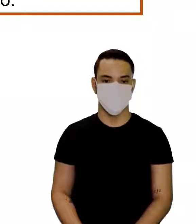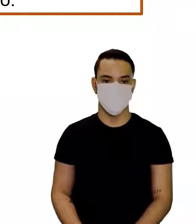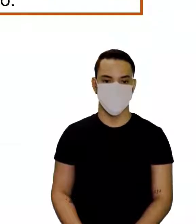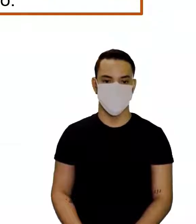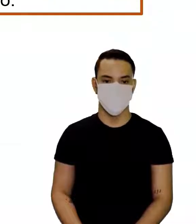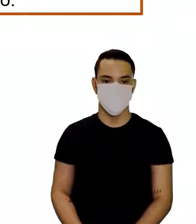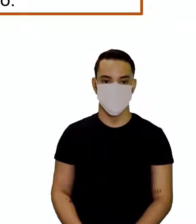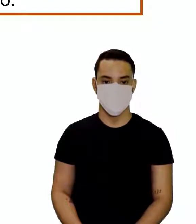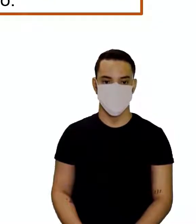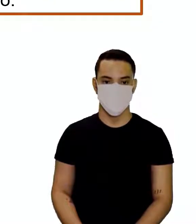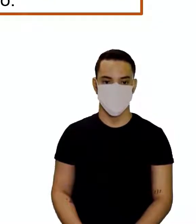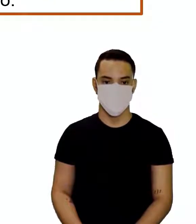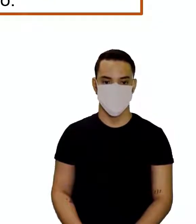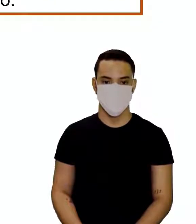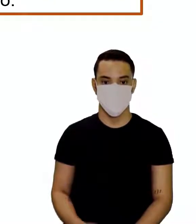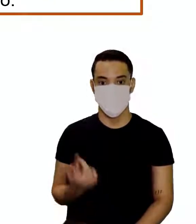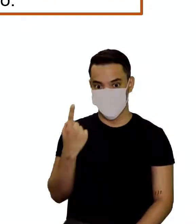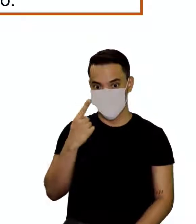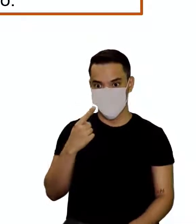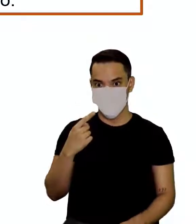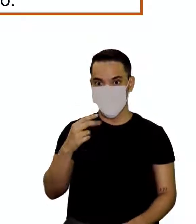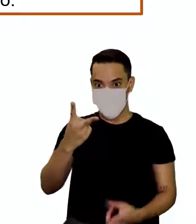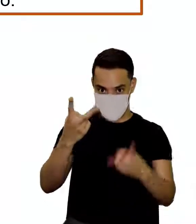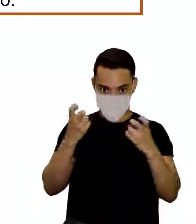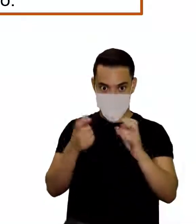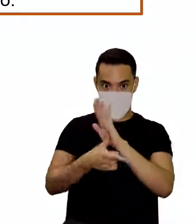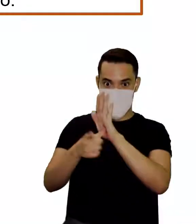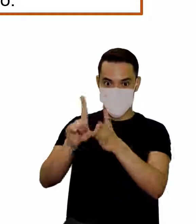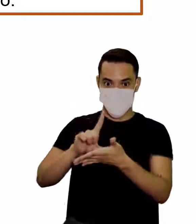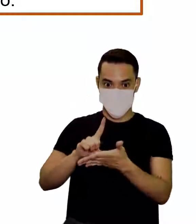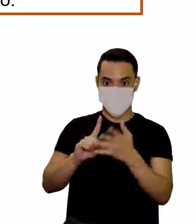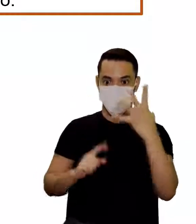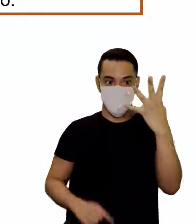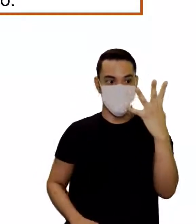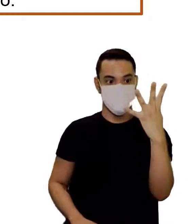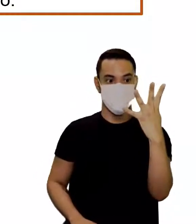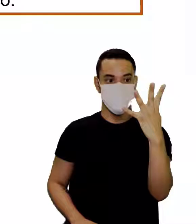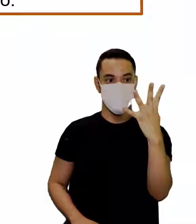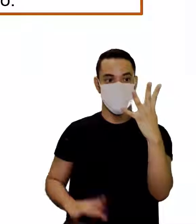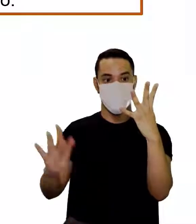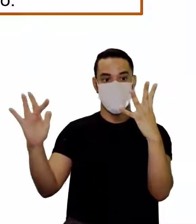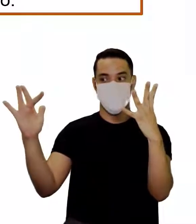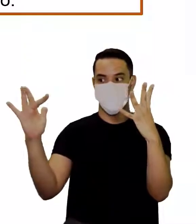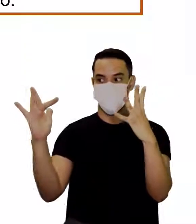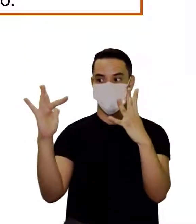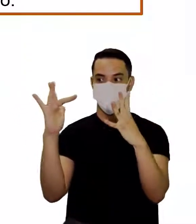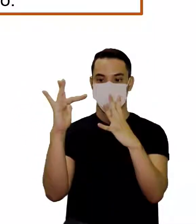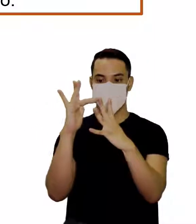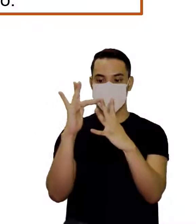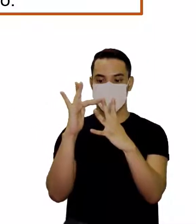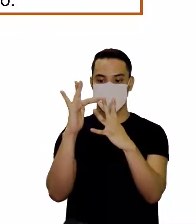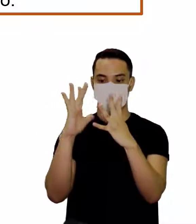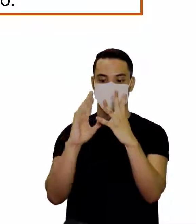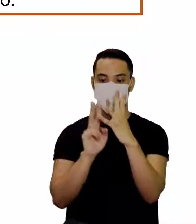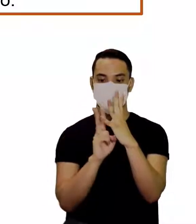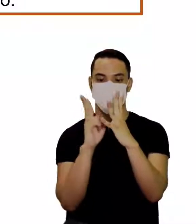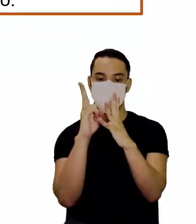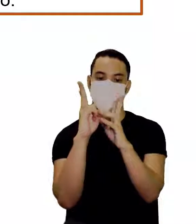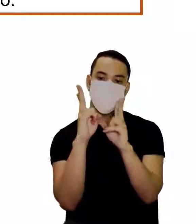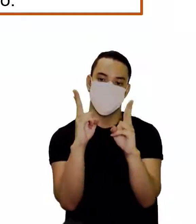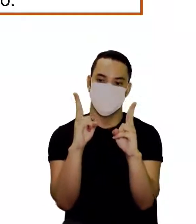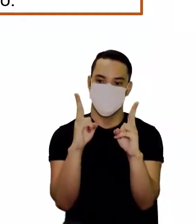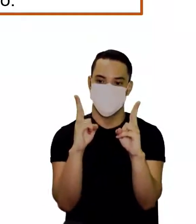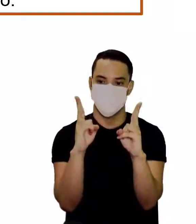acontecer? Vai ficar duas cargas nesse e duas nesse. Por quê? Eram quatro e a área tem